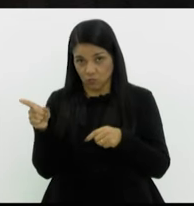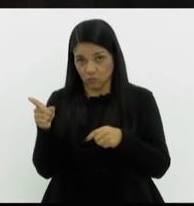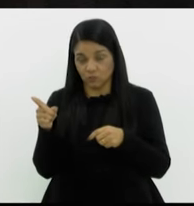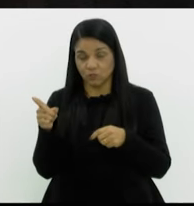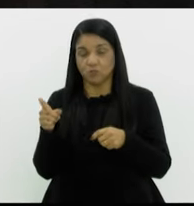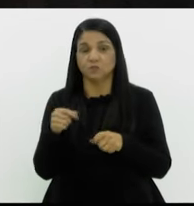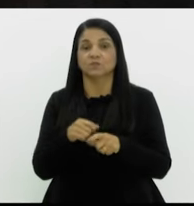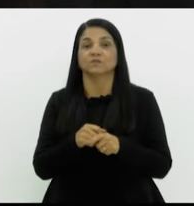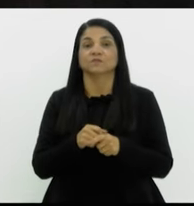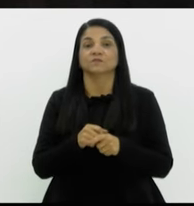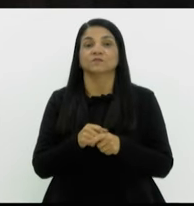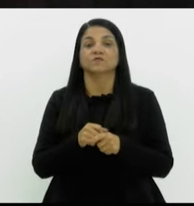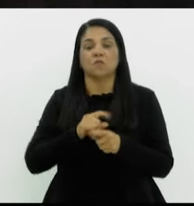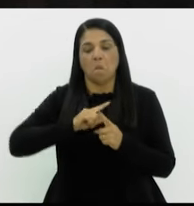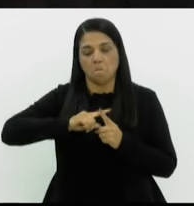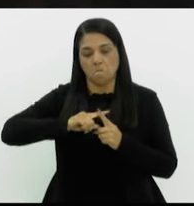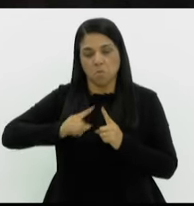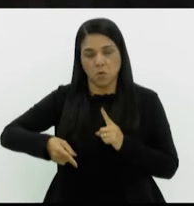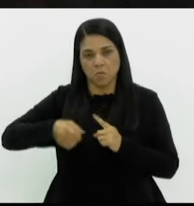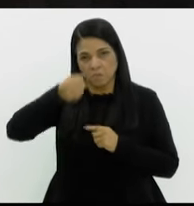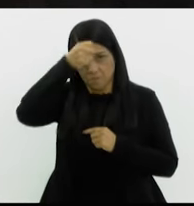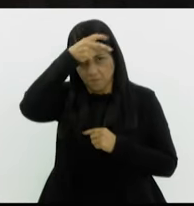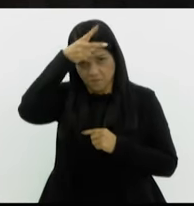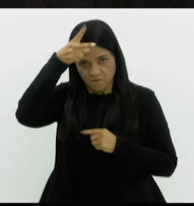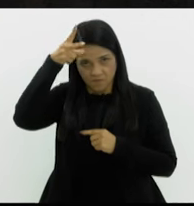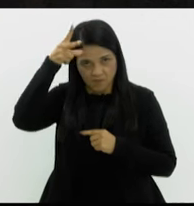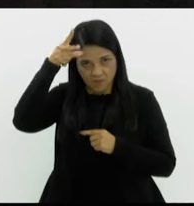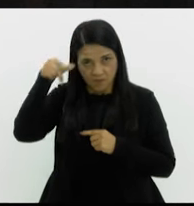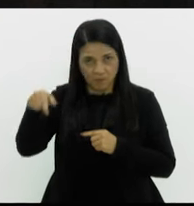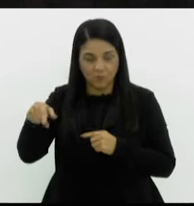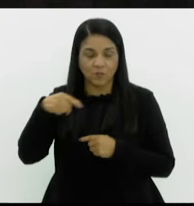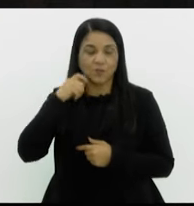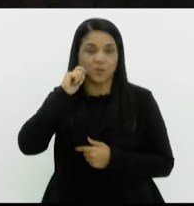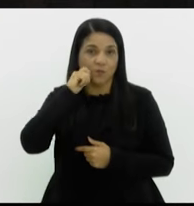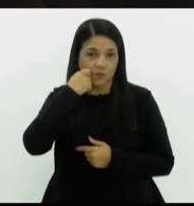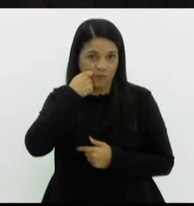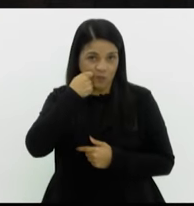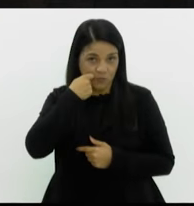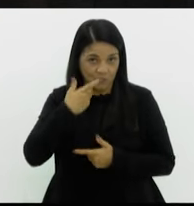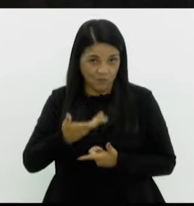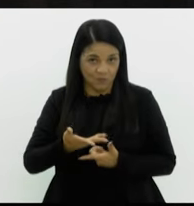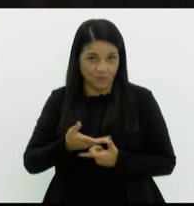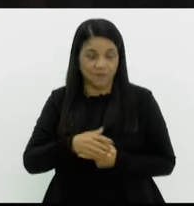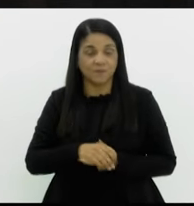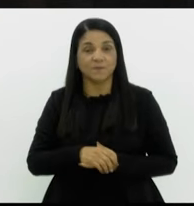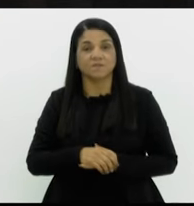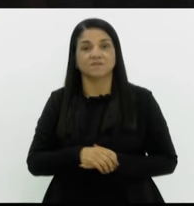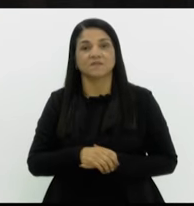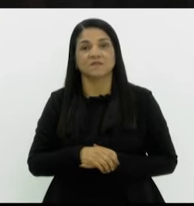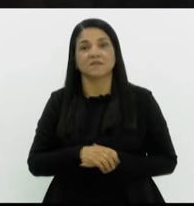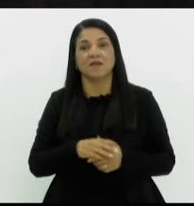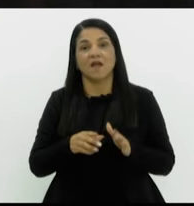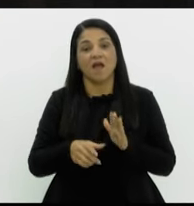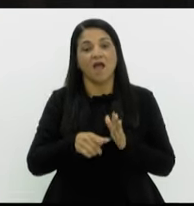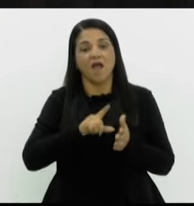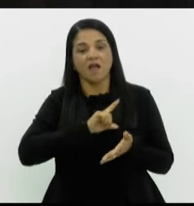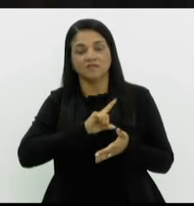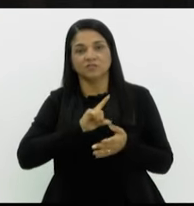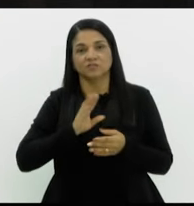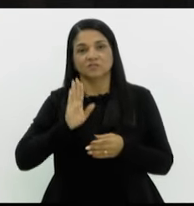que foi também proibido pelo prefeito da cidade, Eduardo Paes, à véspera das